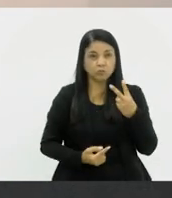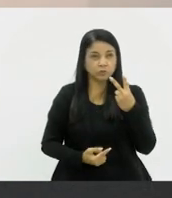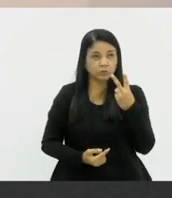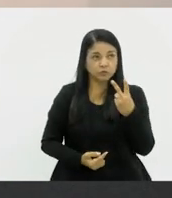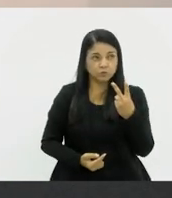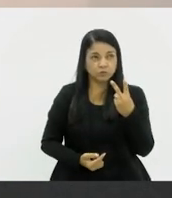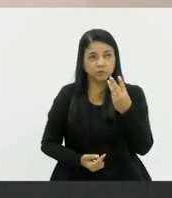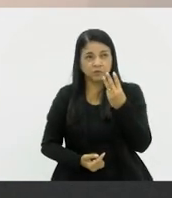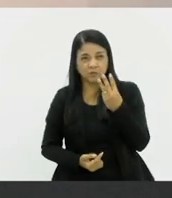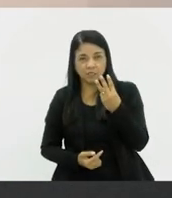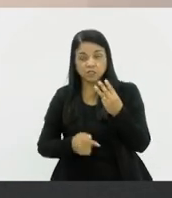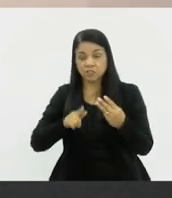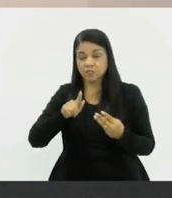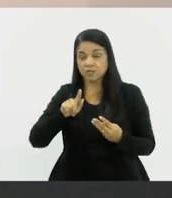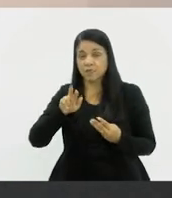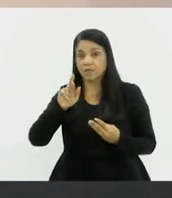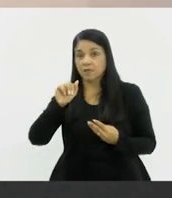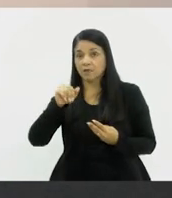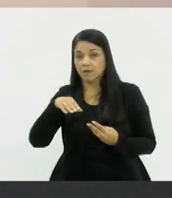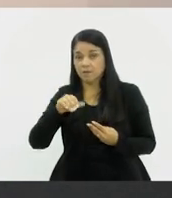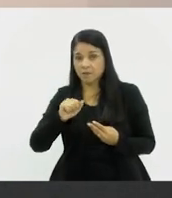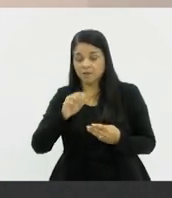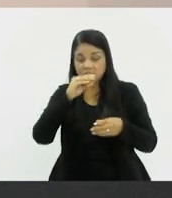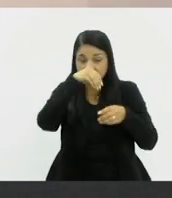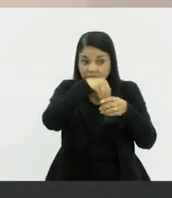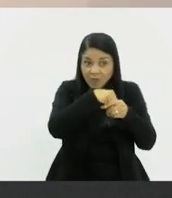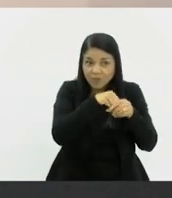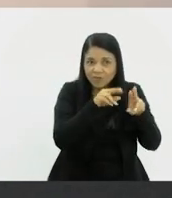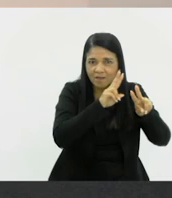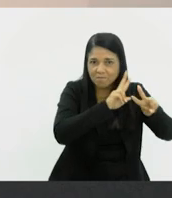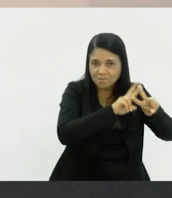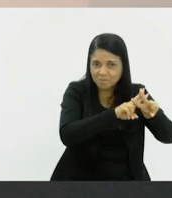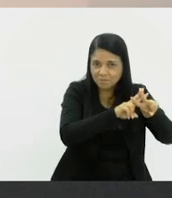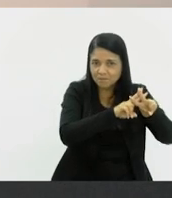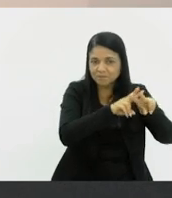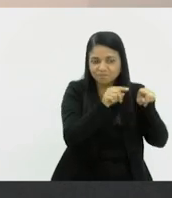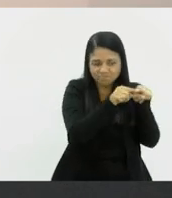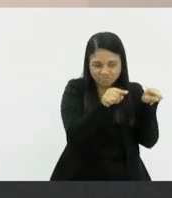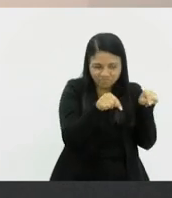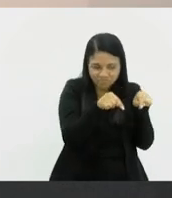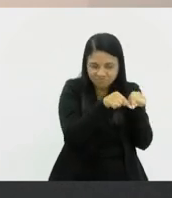gram de maconha dentro da sua cela dentro de um presídio né